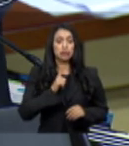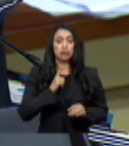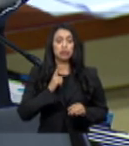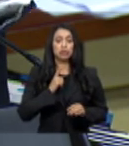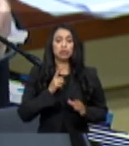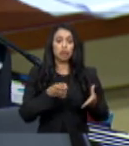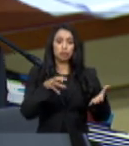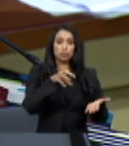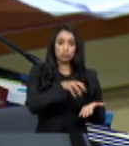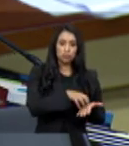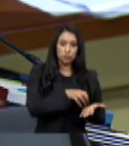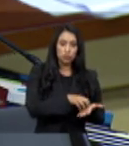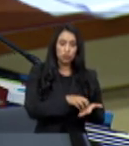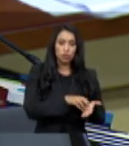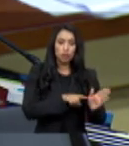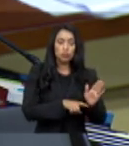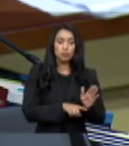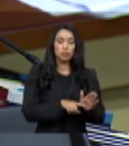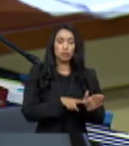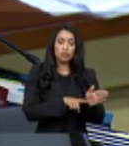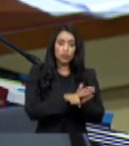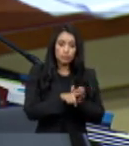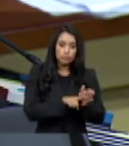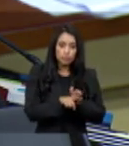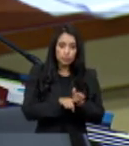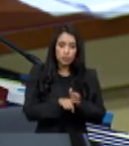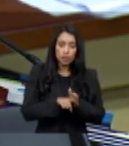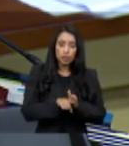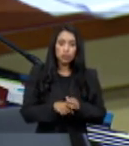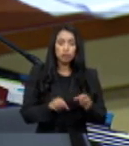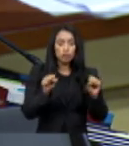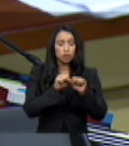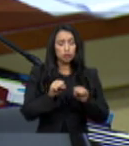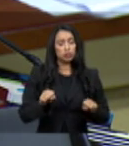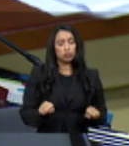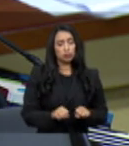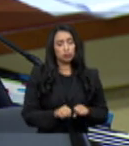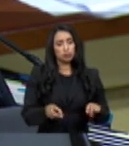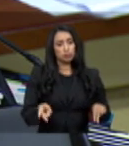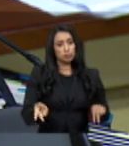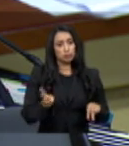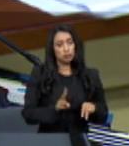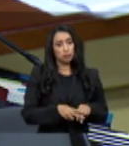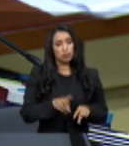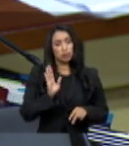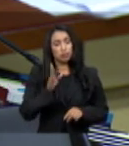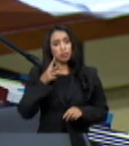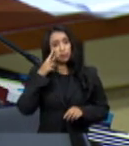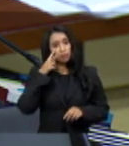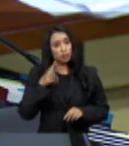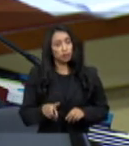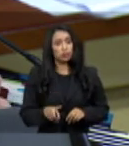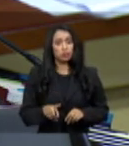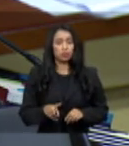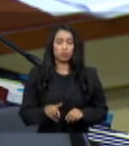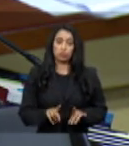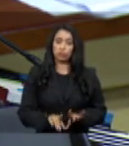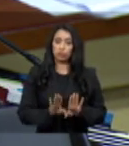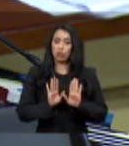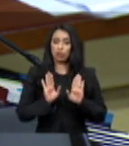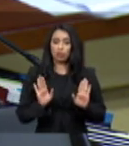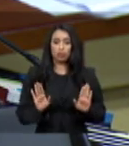específico de monitoramento do sistema penitenciar já disciplinou a matéria e isso não está em questão